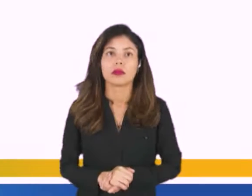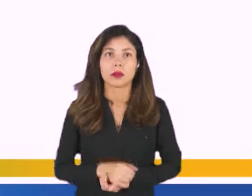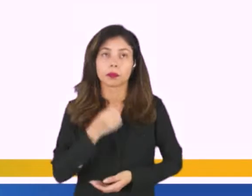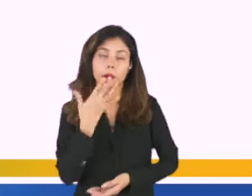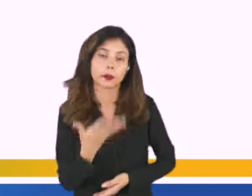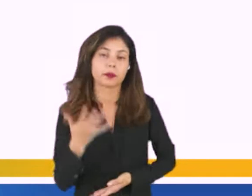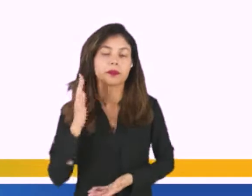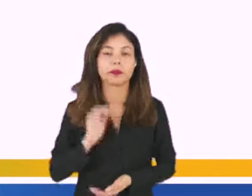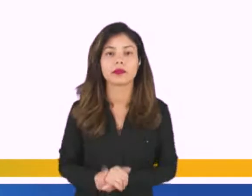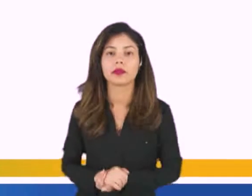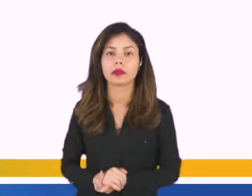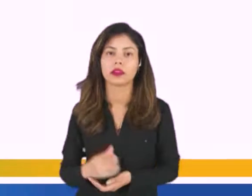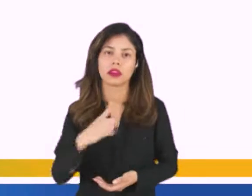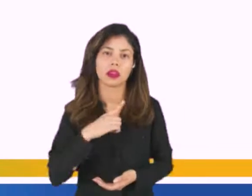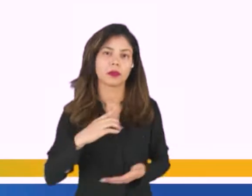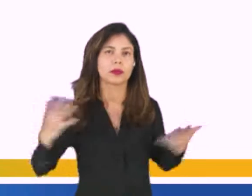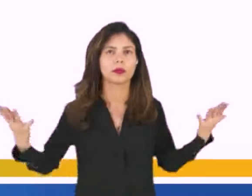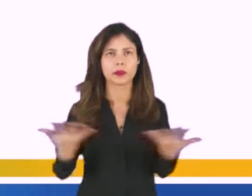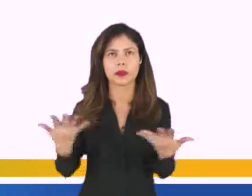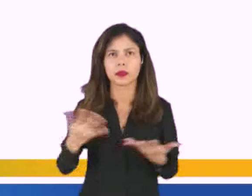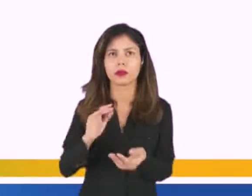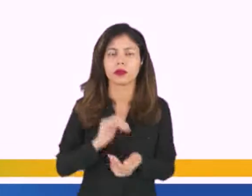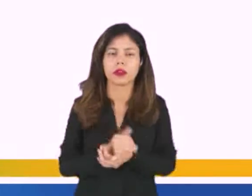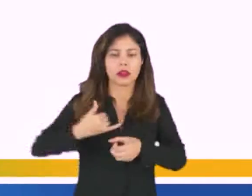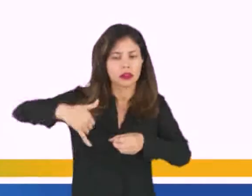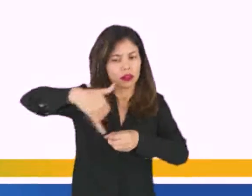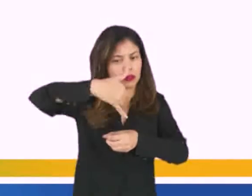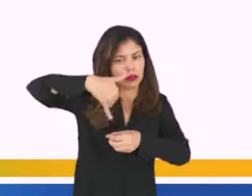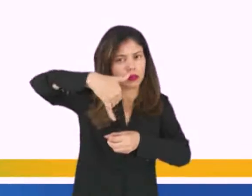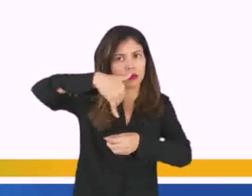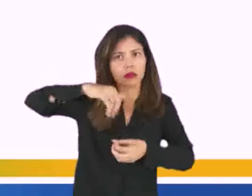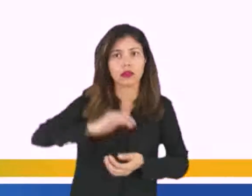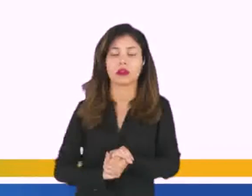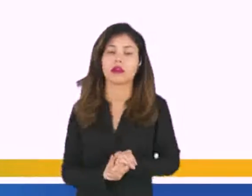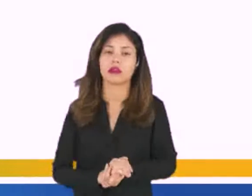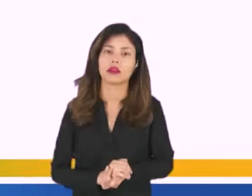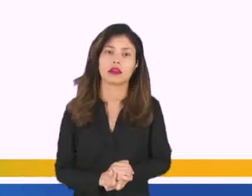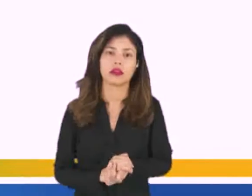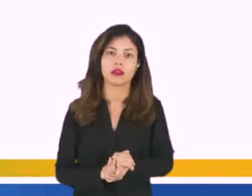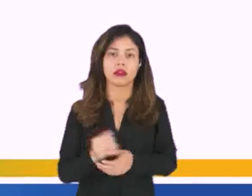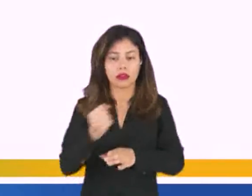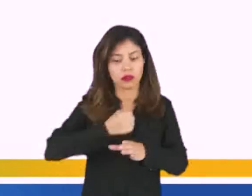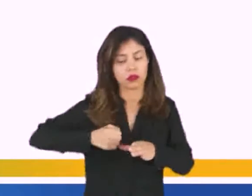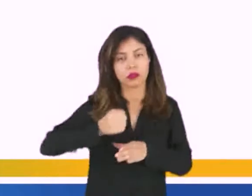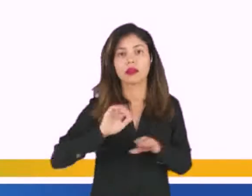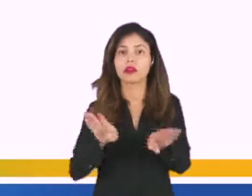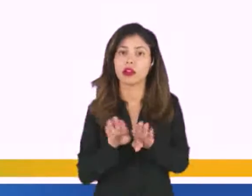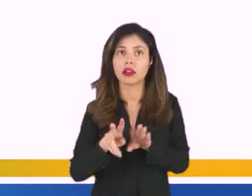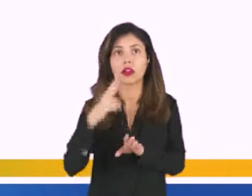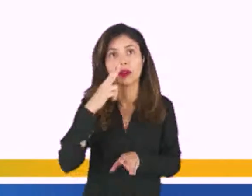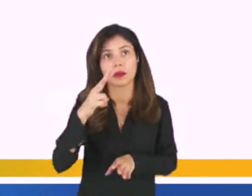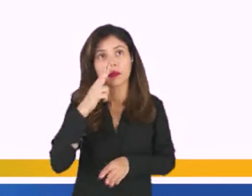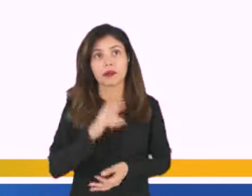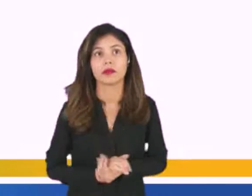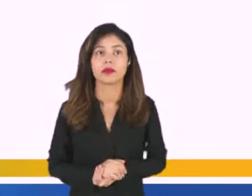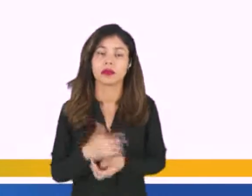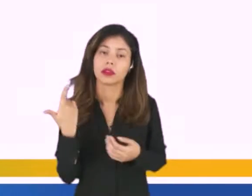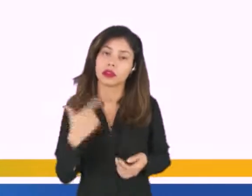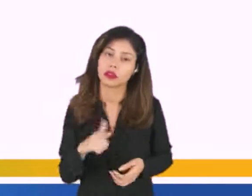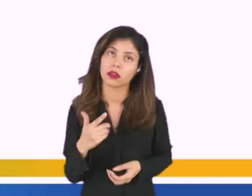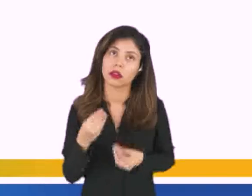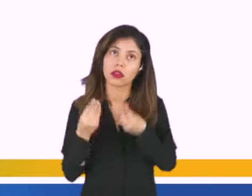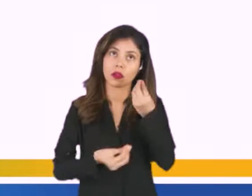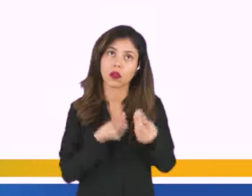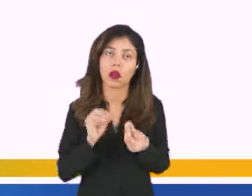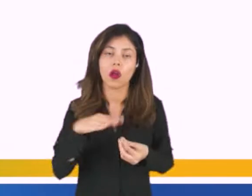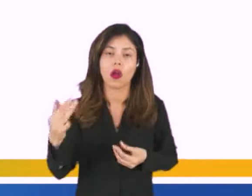Bem, nós temos aqui agora o óleo de cozinha, que ele é immiscível, como vocês podem ver aqui. Então,